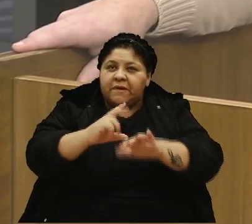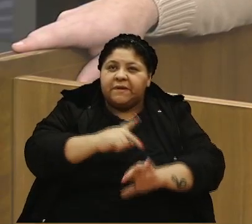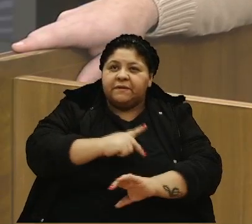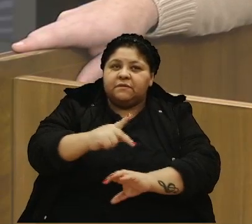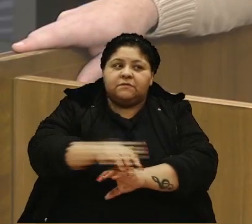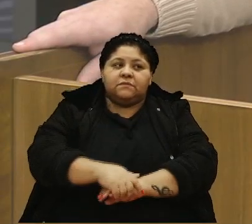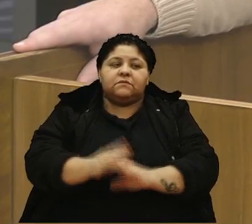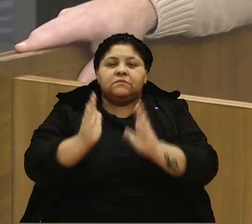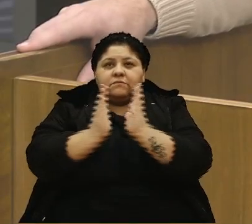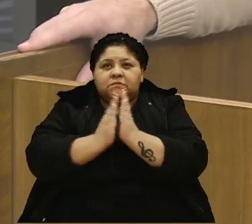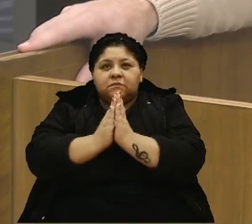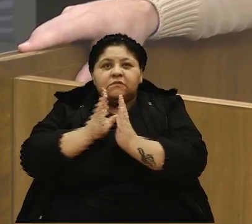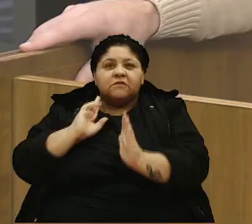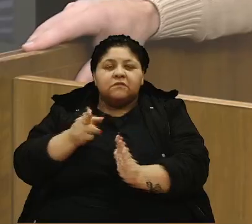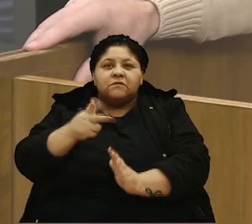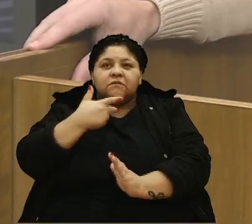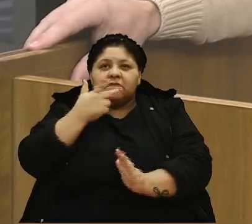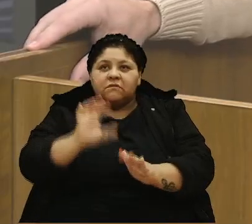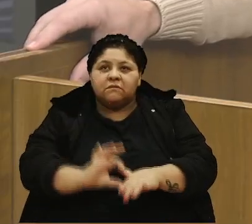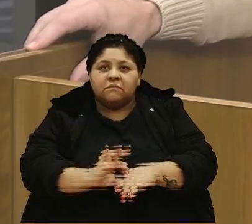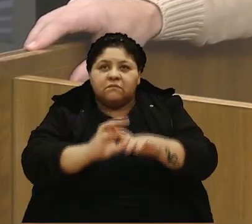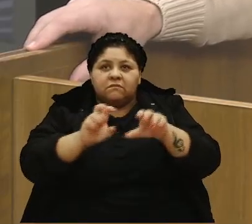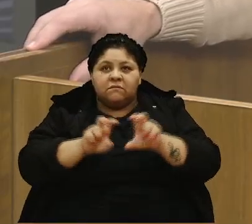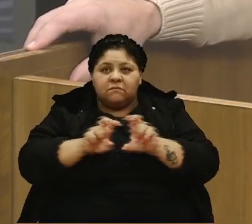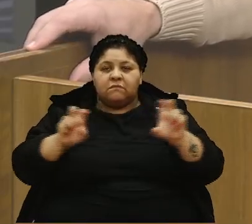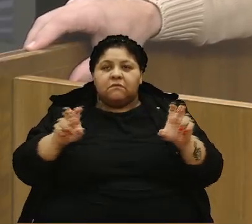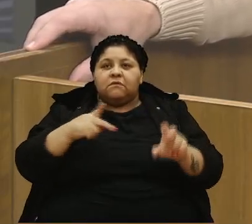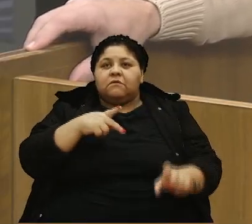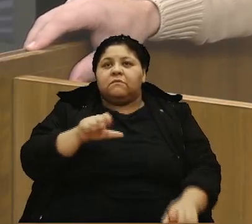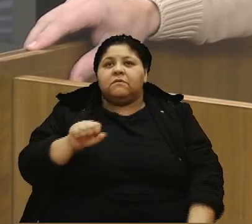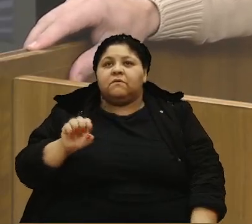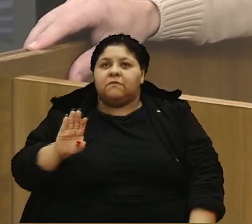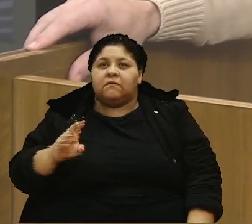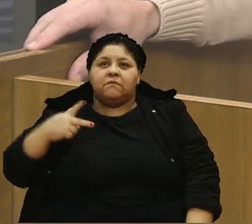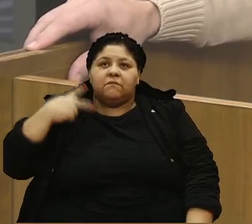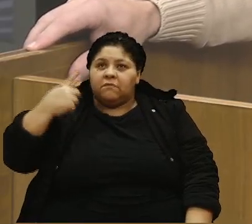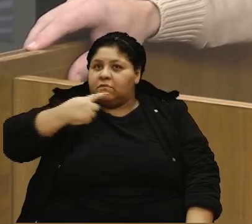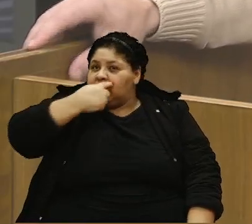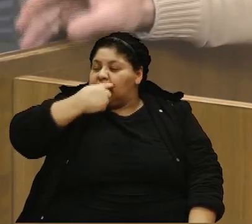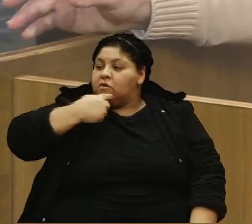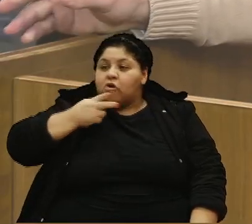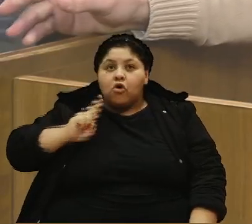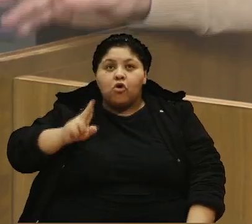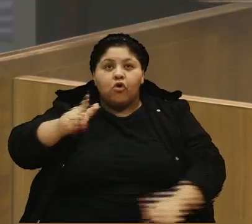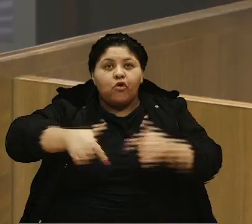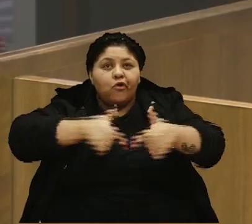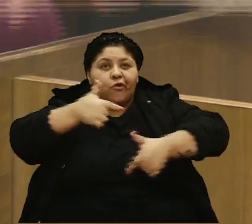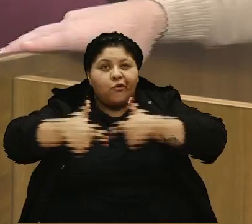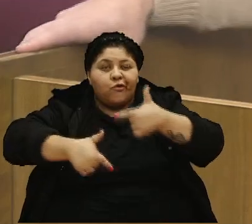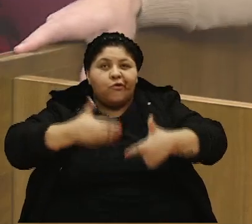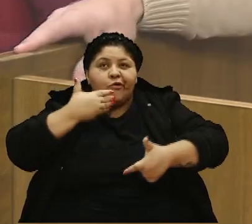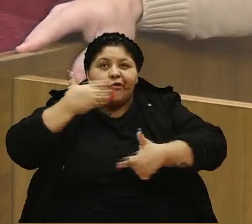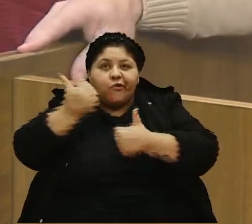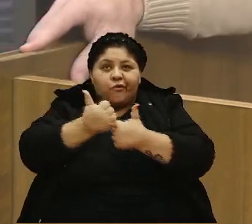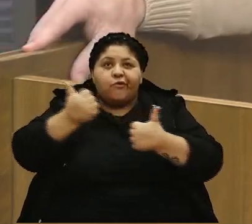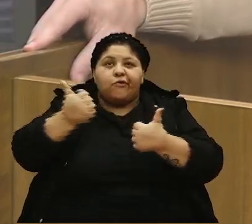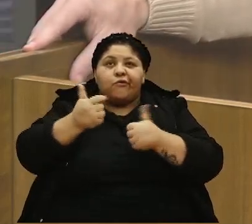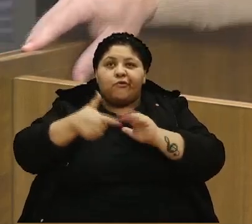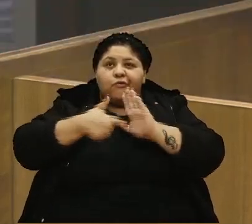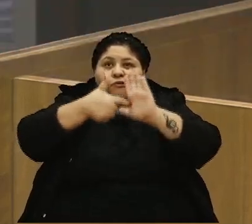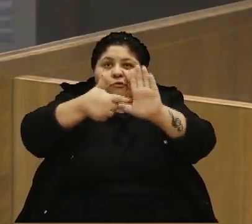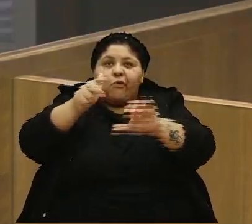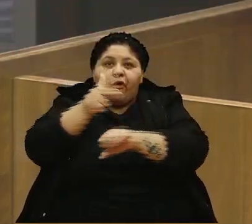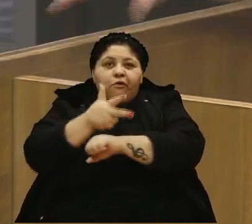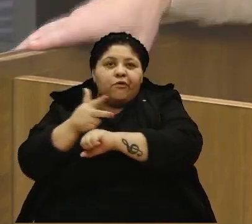Por favor, segue em declaração de líder da bancada do PSB, vereador Wagner Petrini. E continuando o trabalho de ontem, peço que nossa assessoria, então, passe o